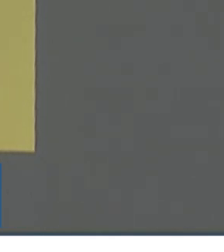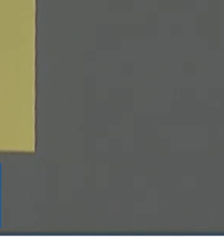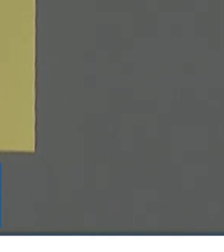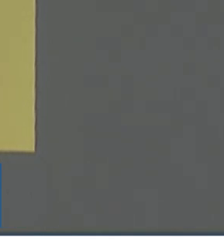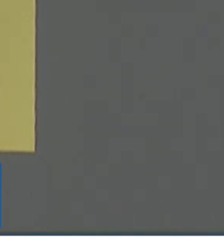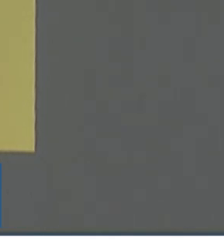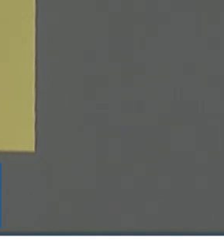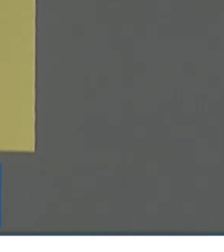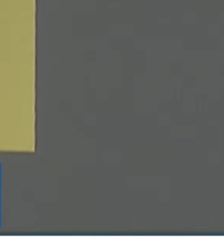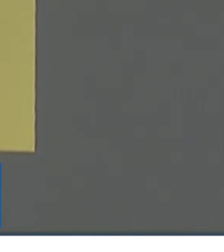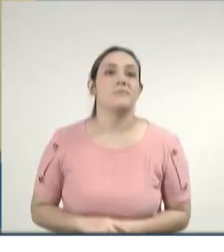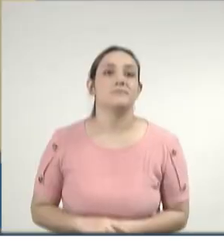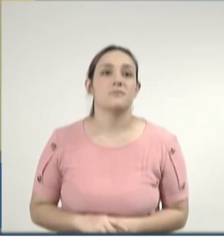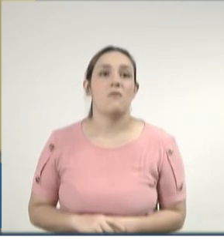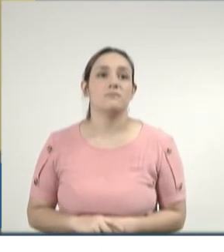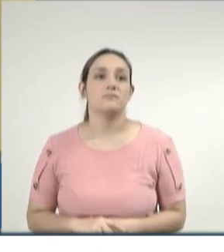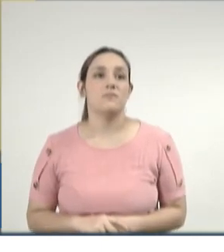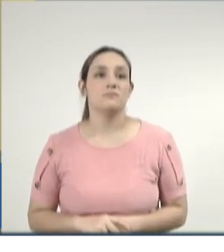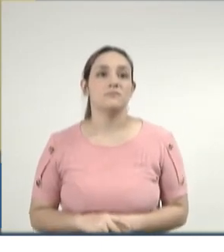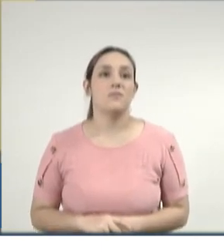Aline.